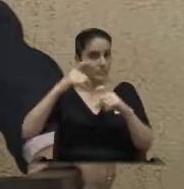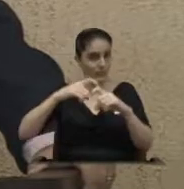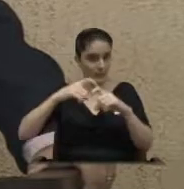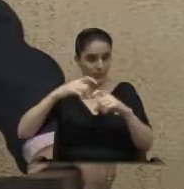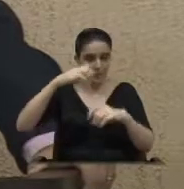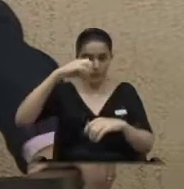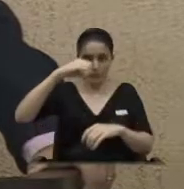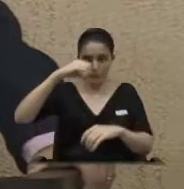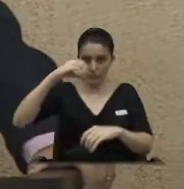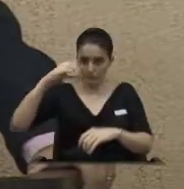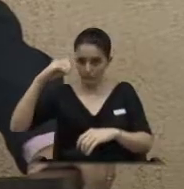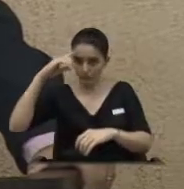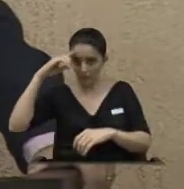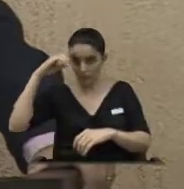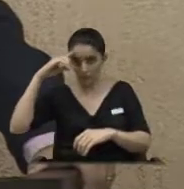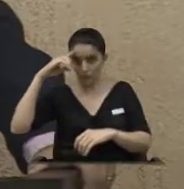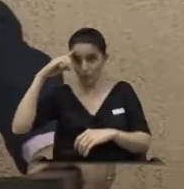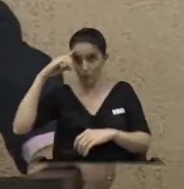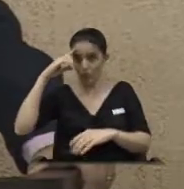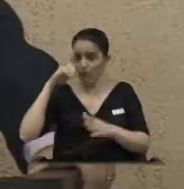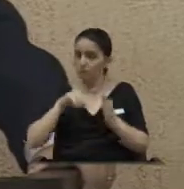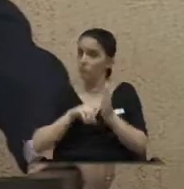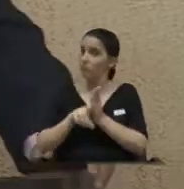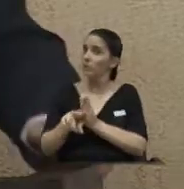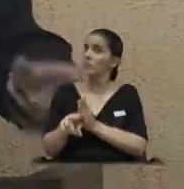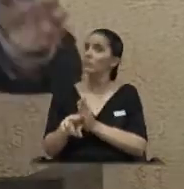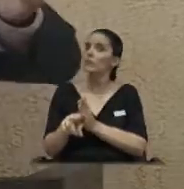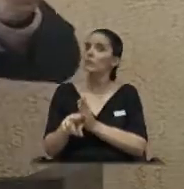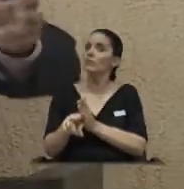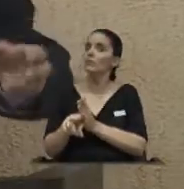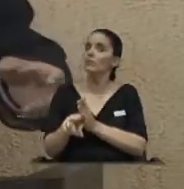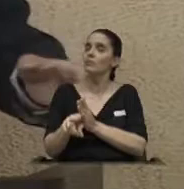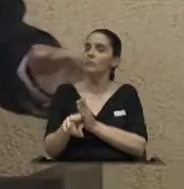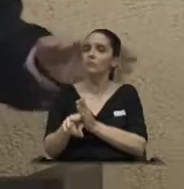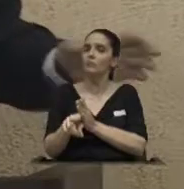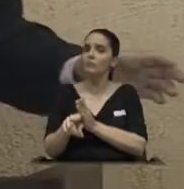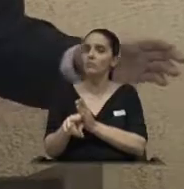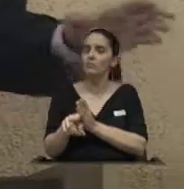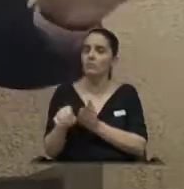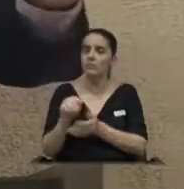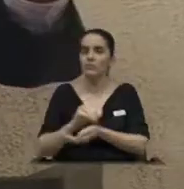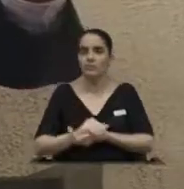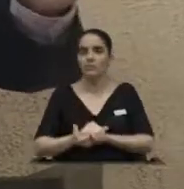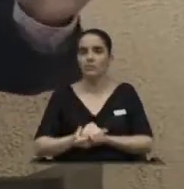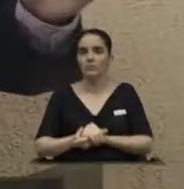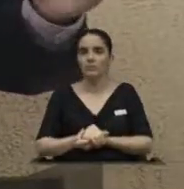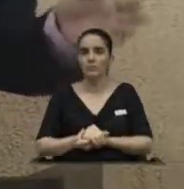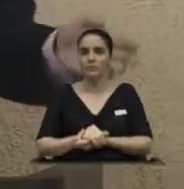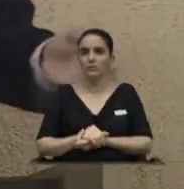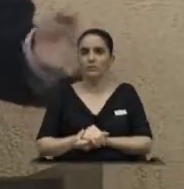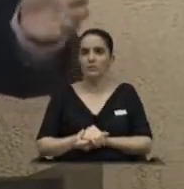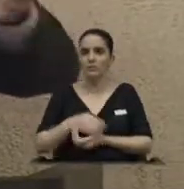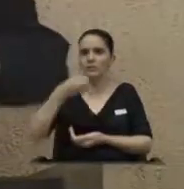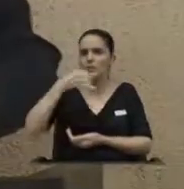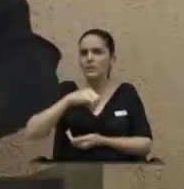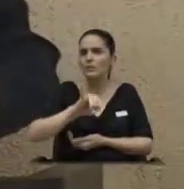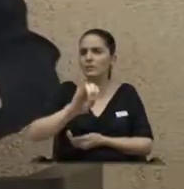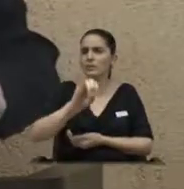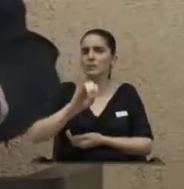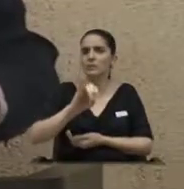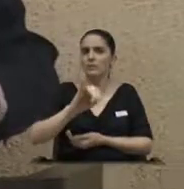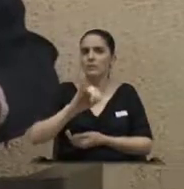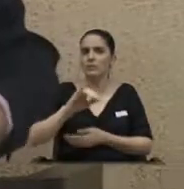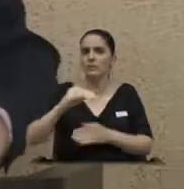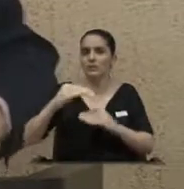dias é uma pergunta que talvez seja interessante para as pessoas. Se passasse para